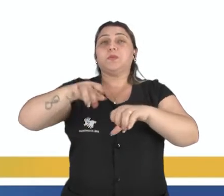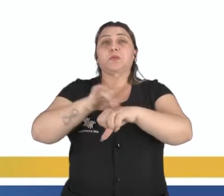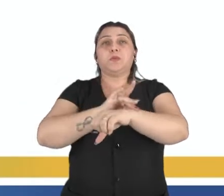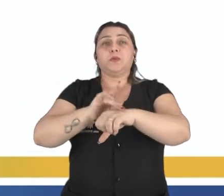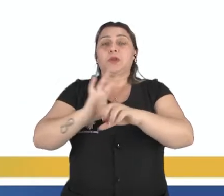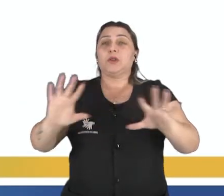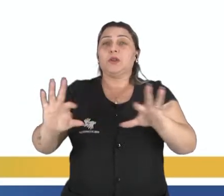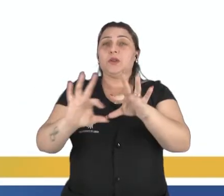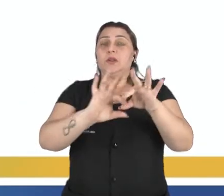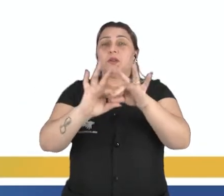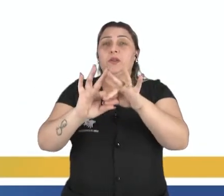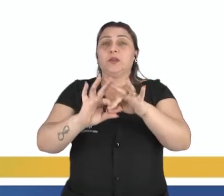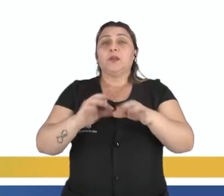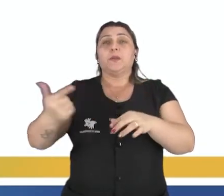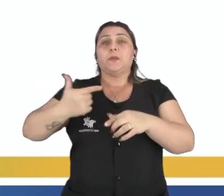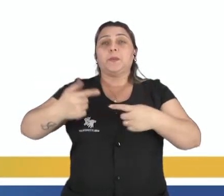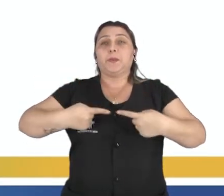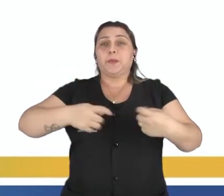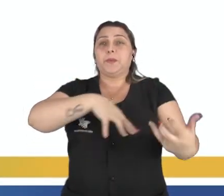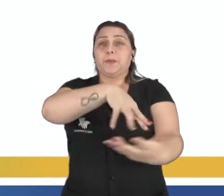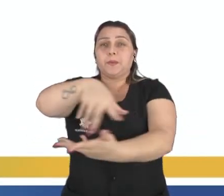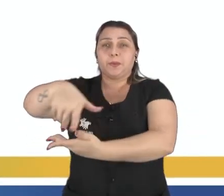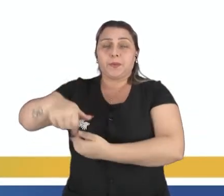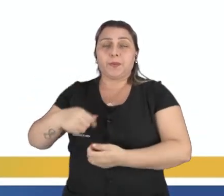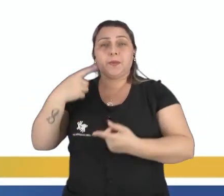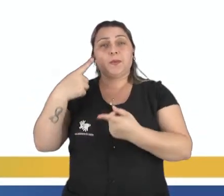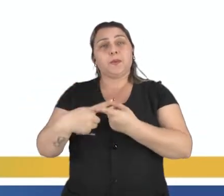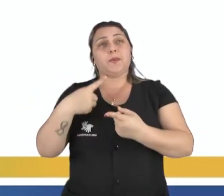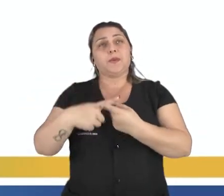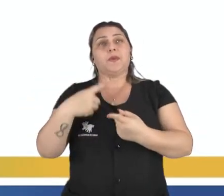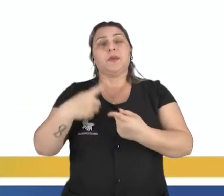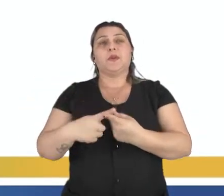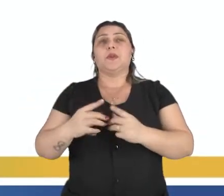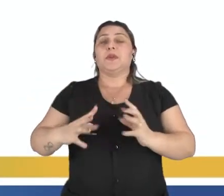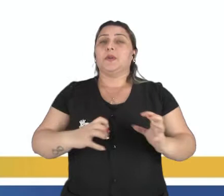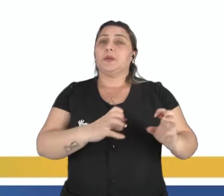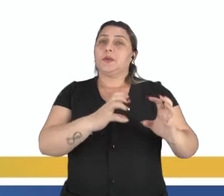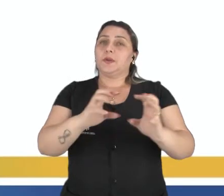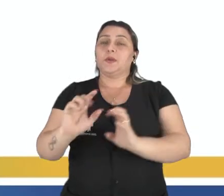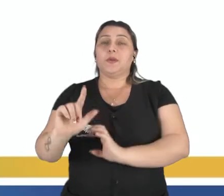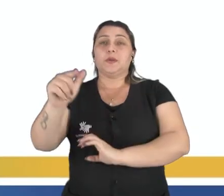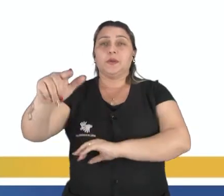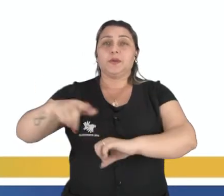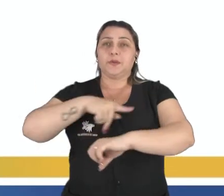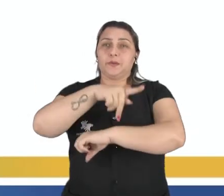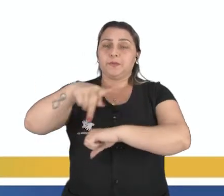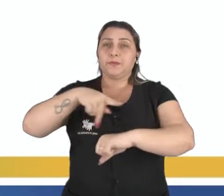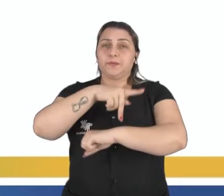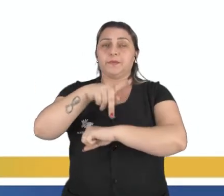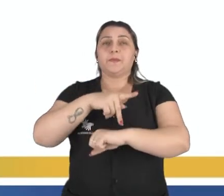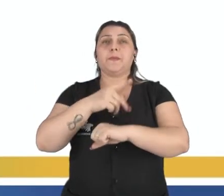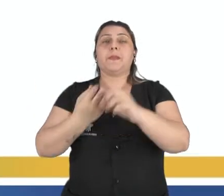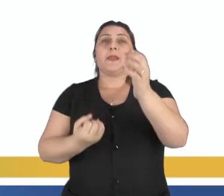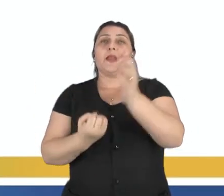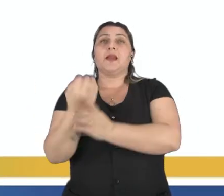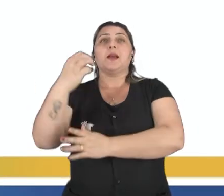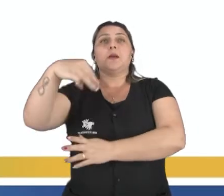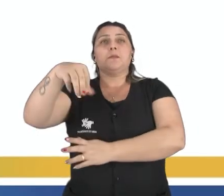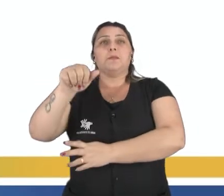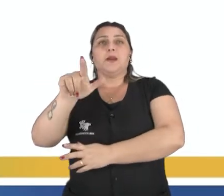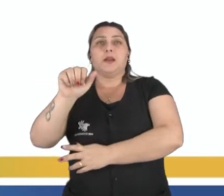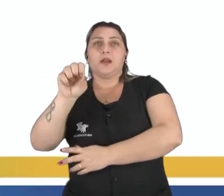no contexto da Segunda Guerra Mundial, porque por conta do conflito internacional, né, a produção da